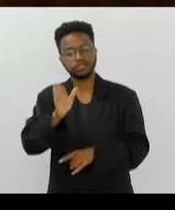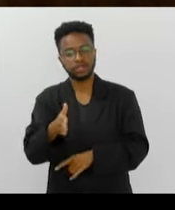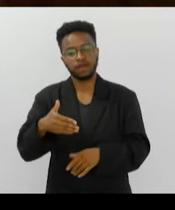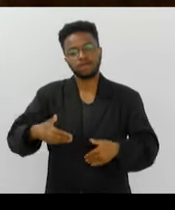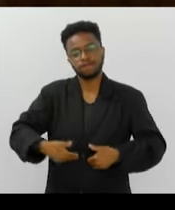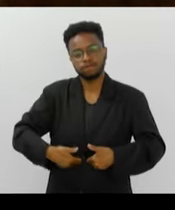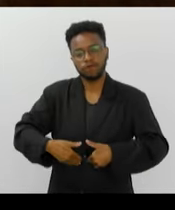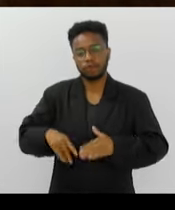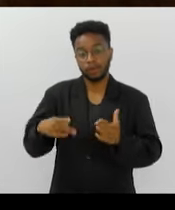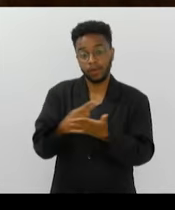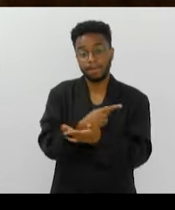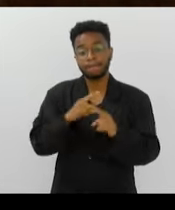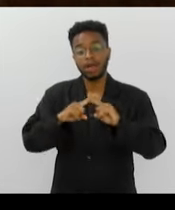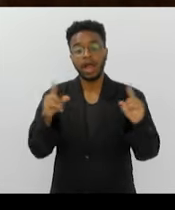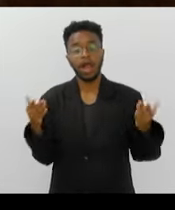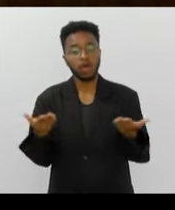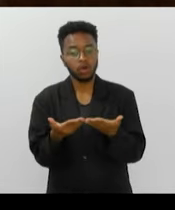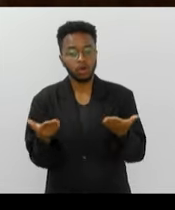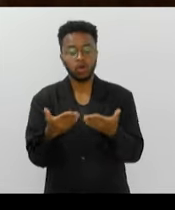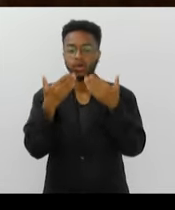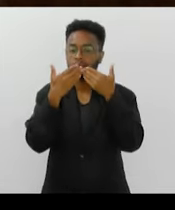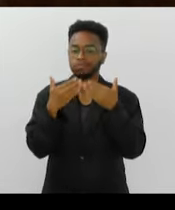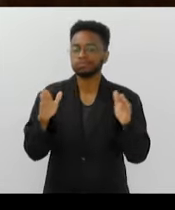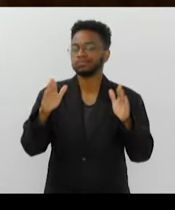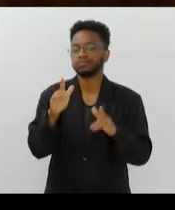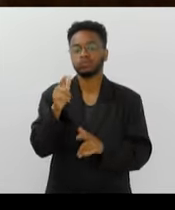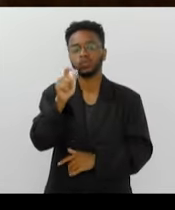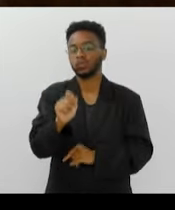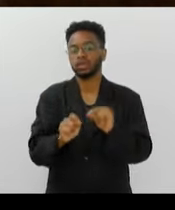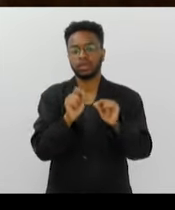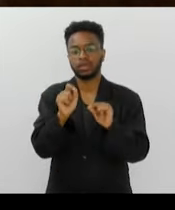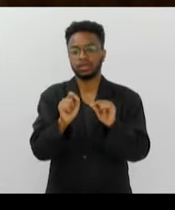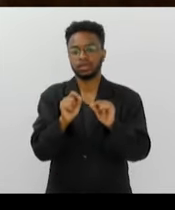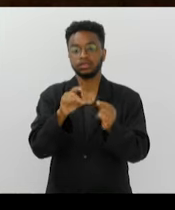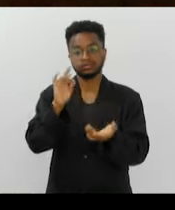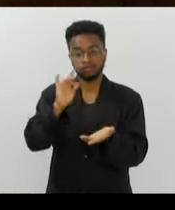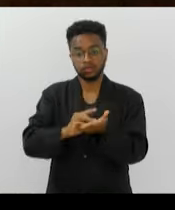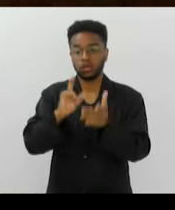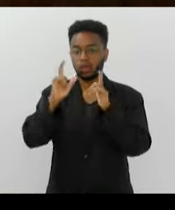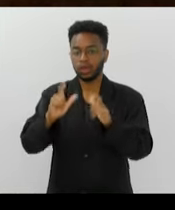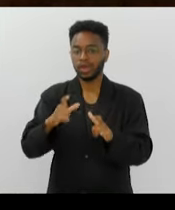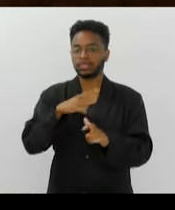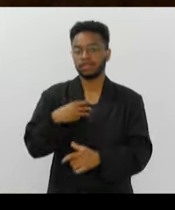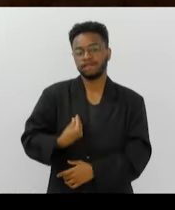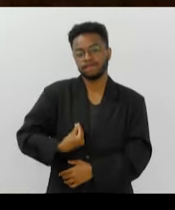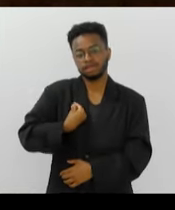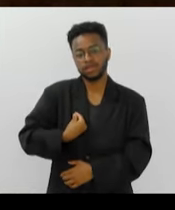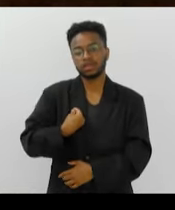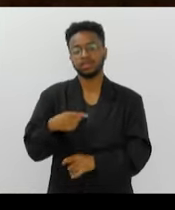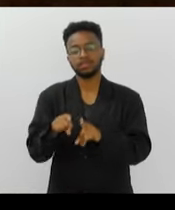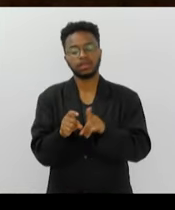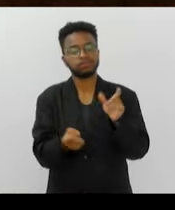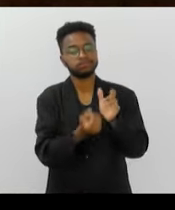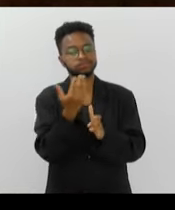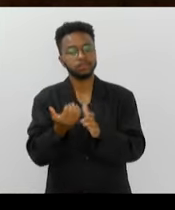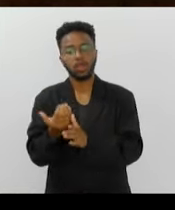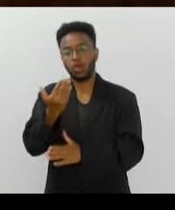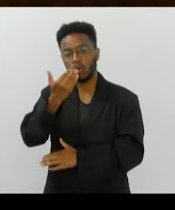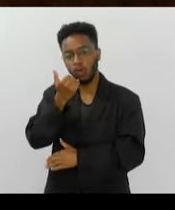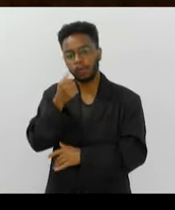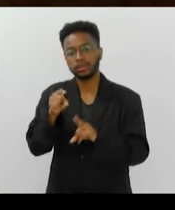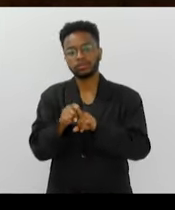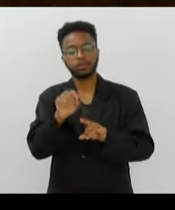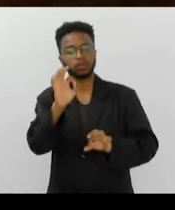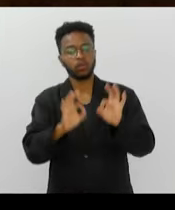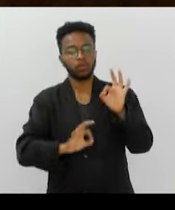em diante abre as portas para ser realmente um lugar de vida de produção de alimentos de organização